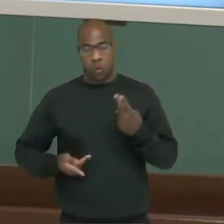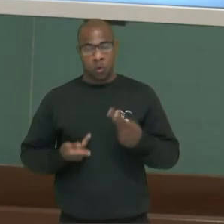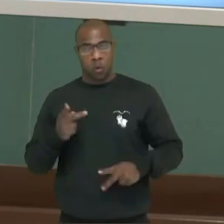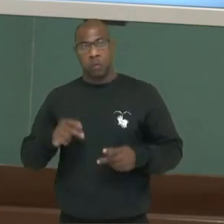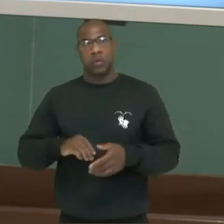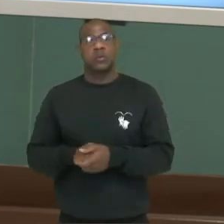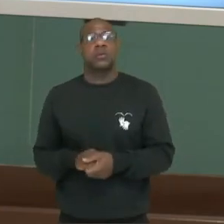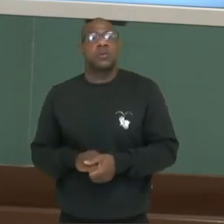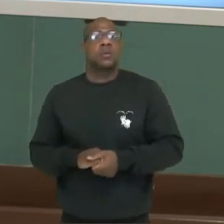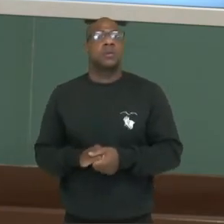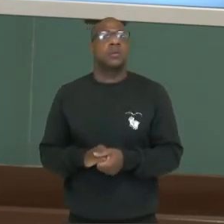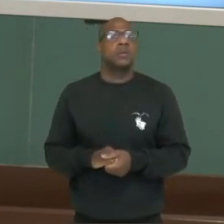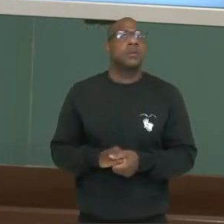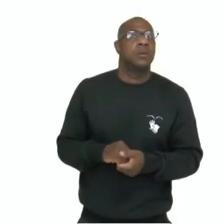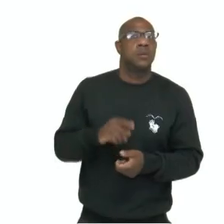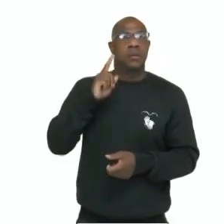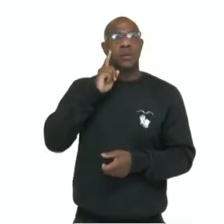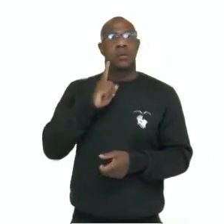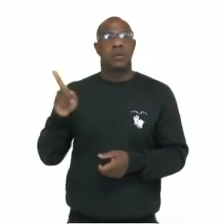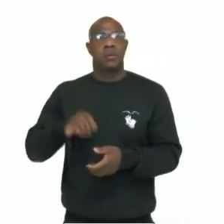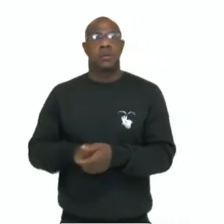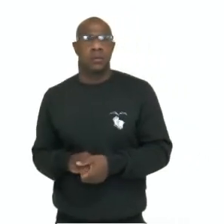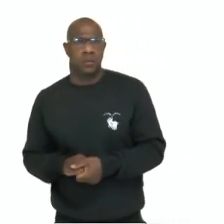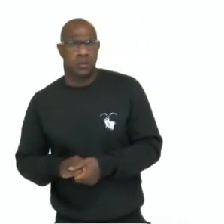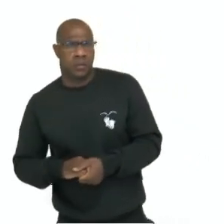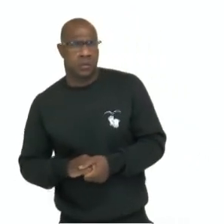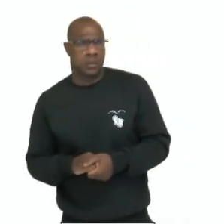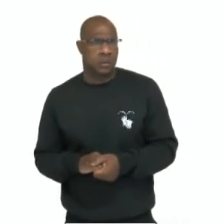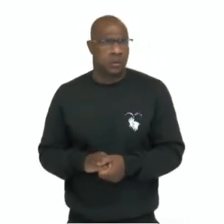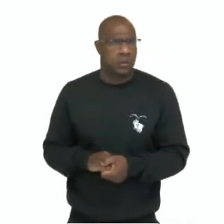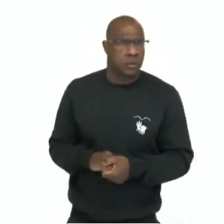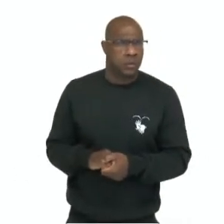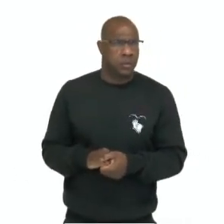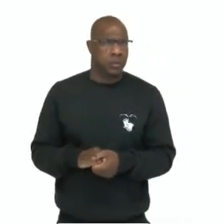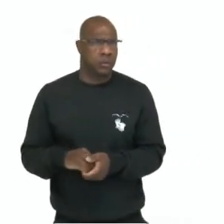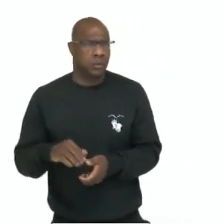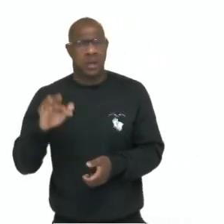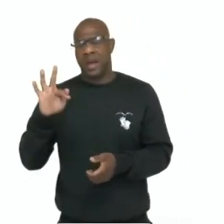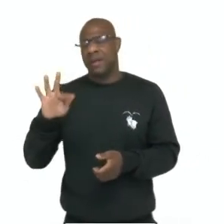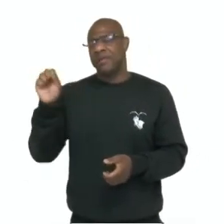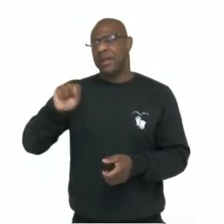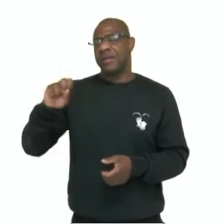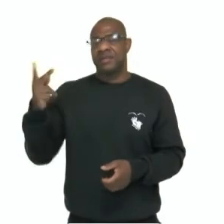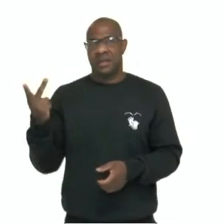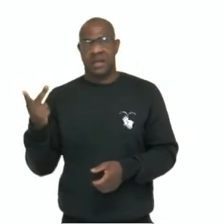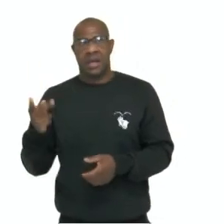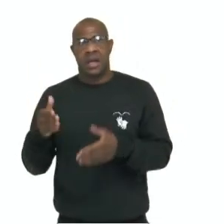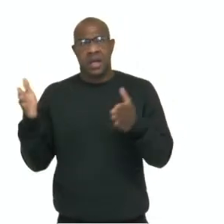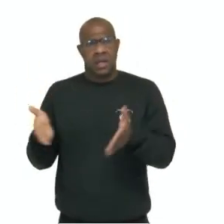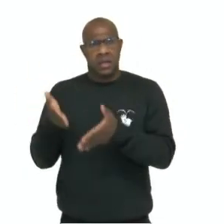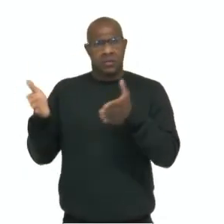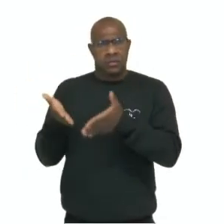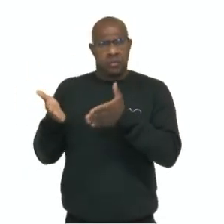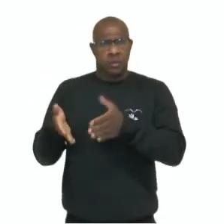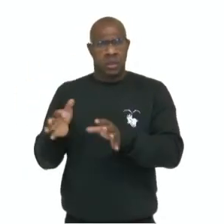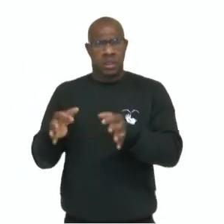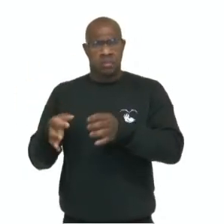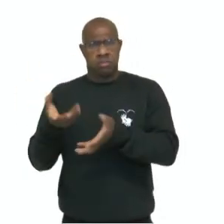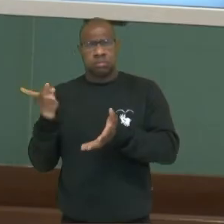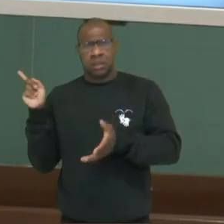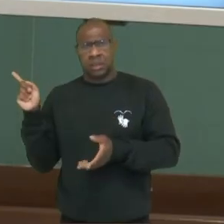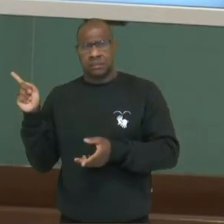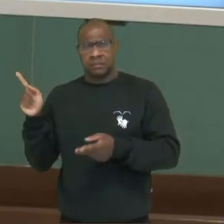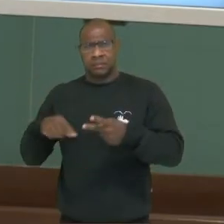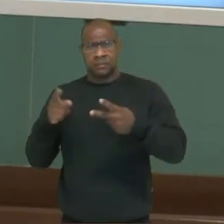faz mesmo? Ele estimula o folículo. E o LH estimula, eles regulam a atividade dos ovários.